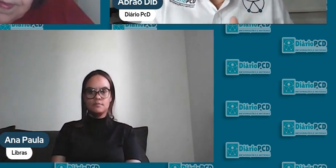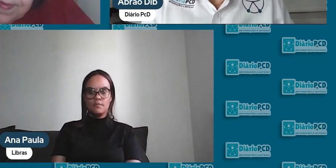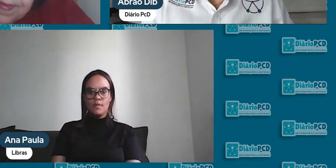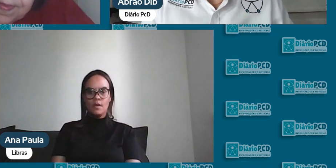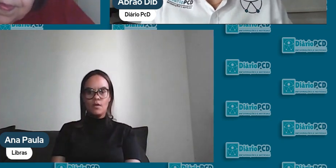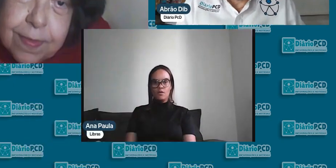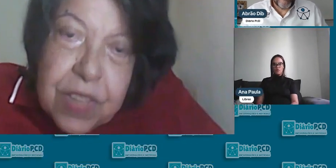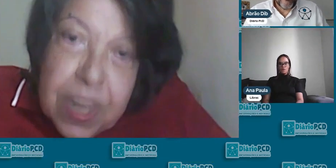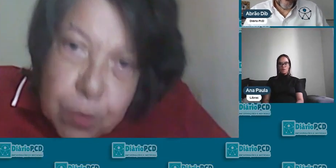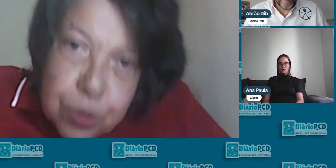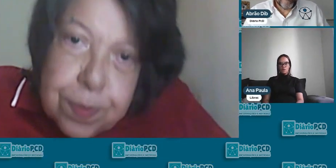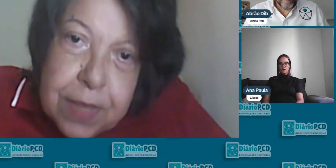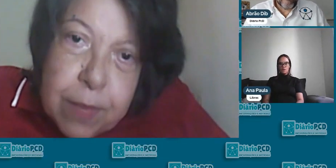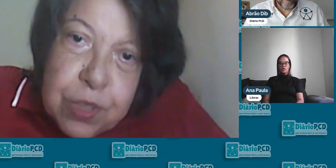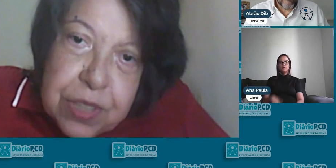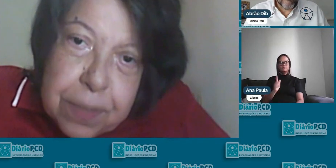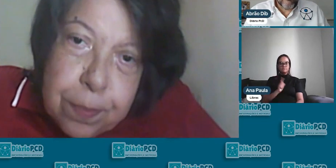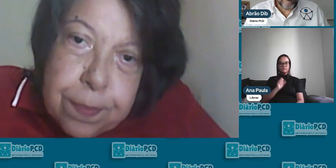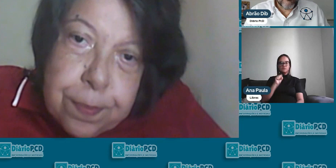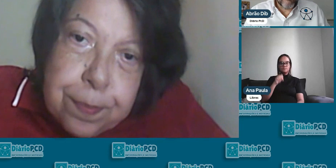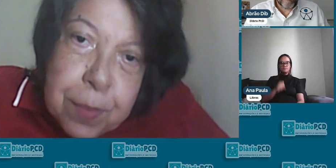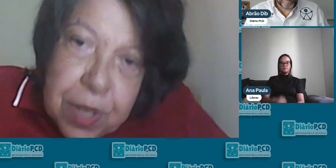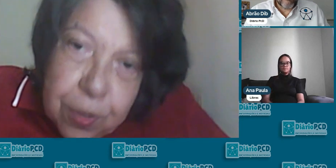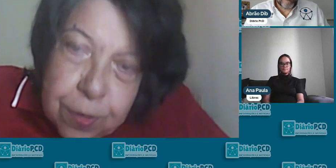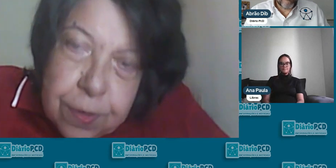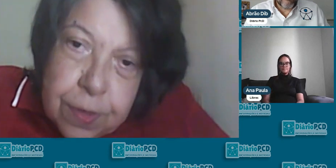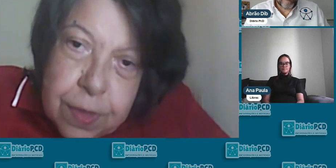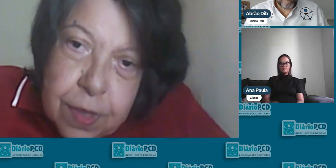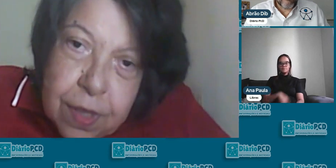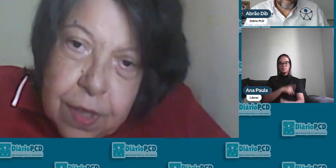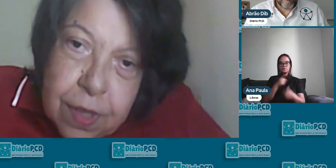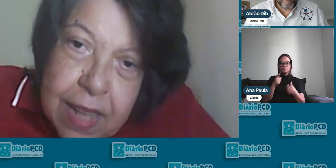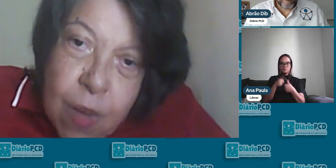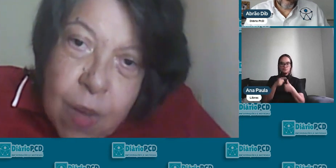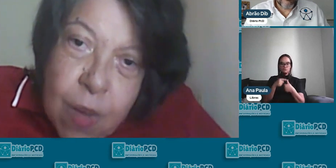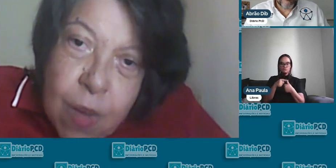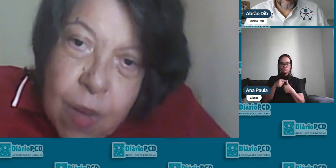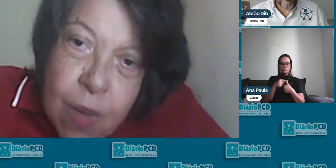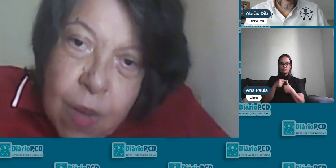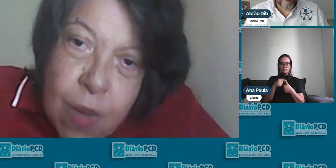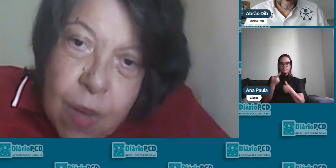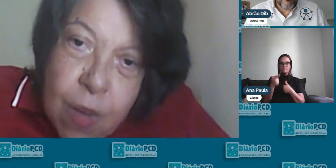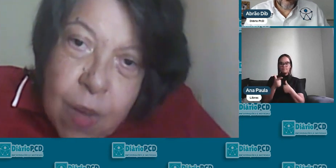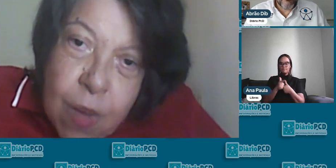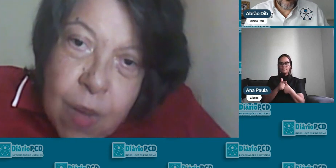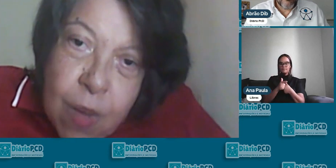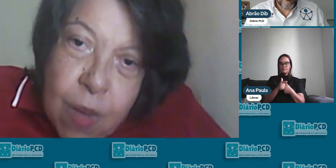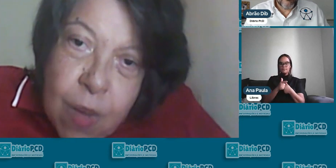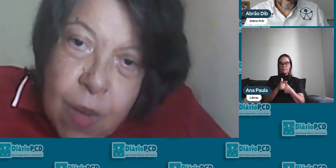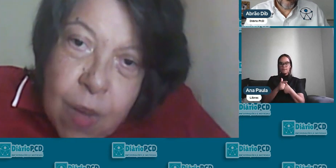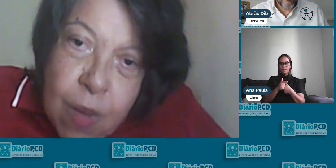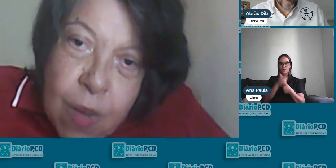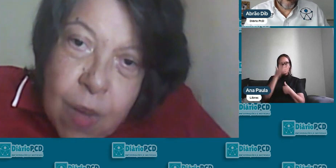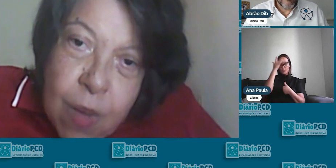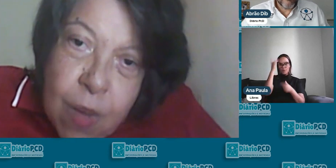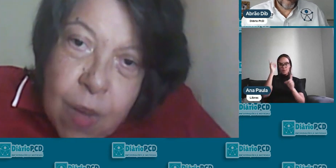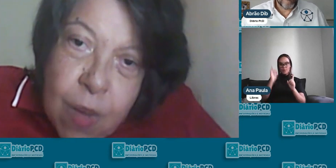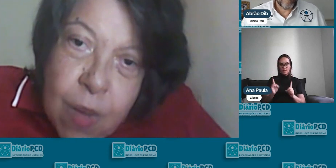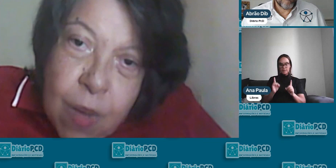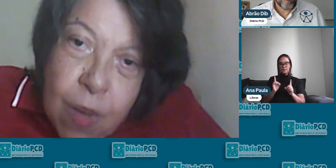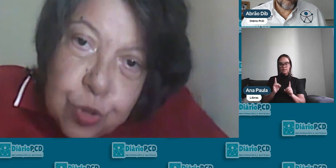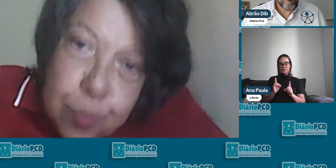doutor? Temos sim. Primeiro, não há que se dizer que não há pessoas para